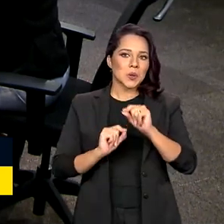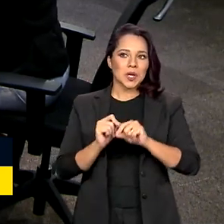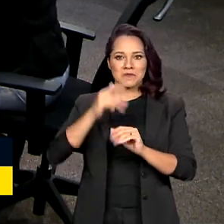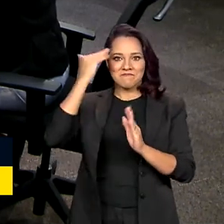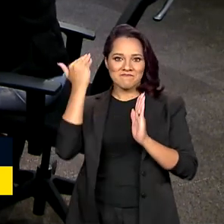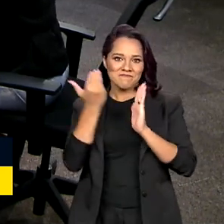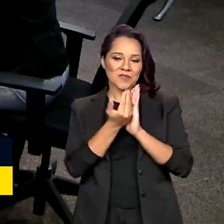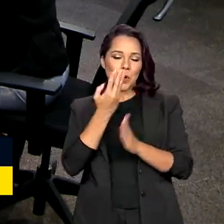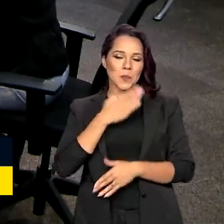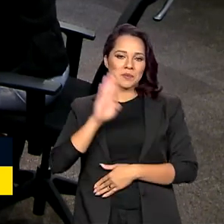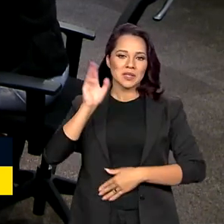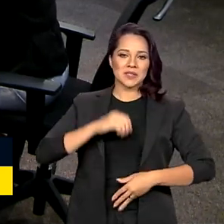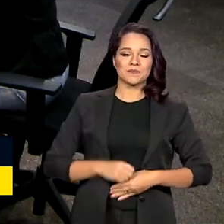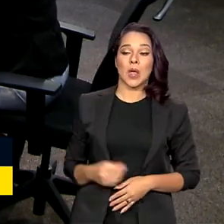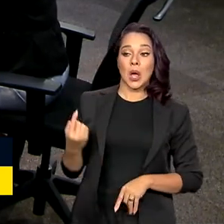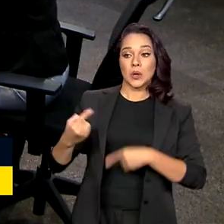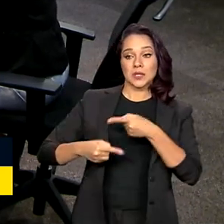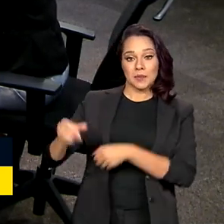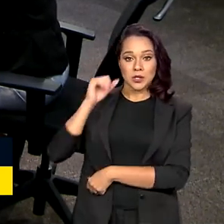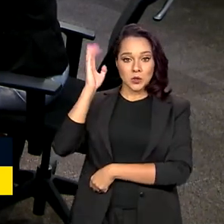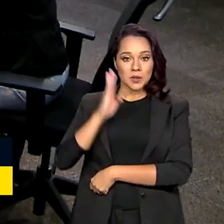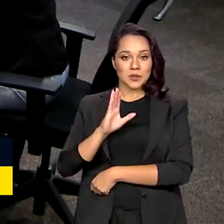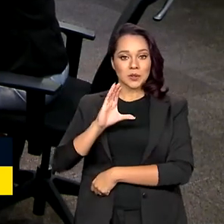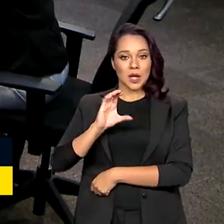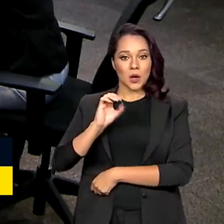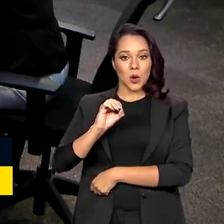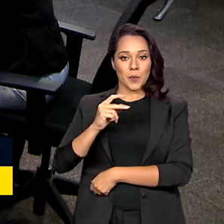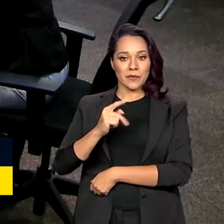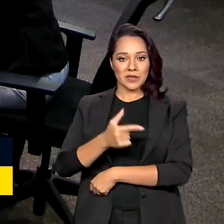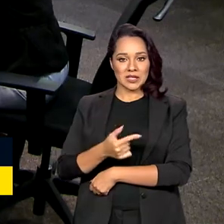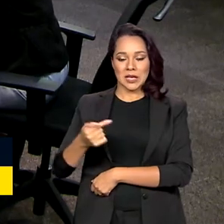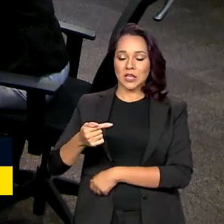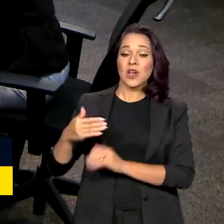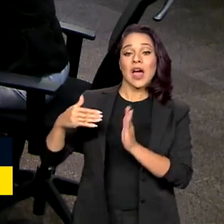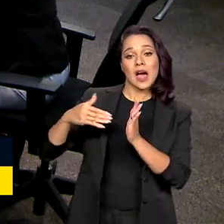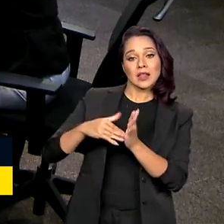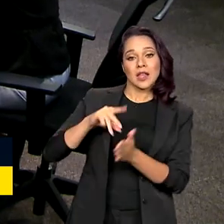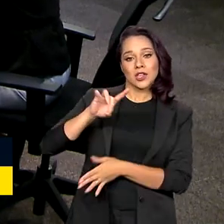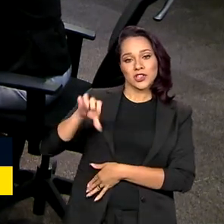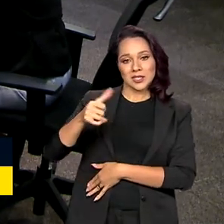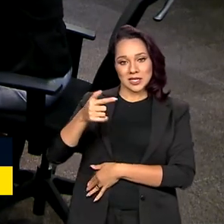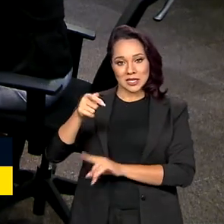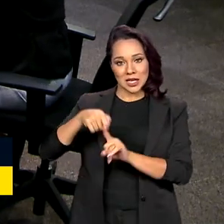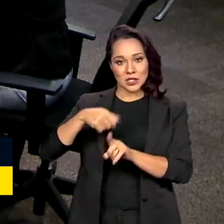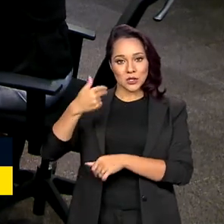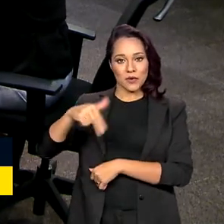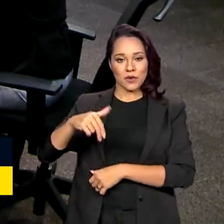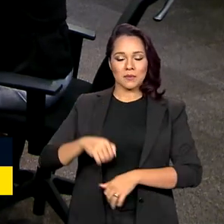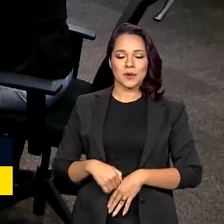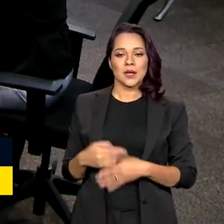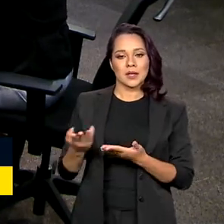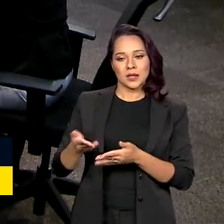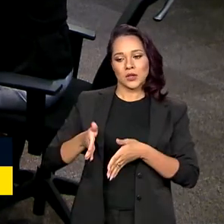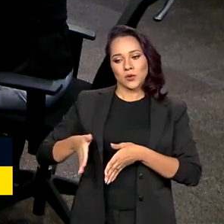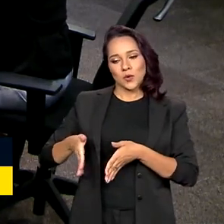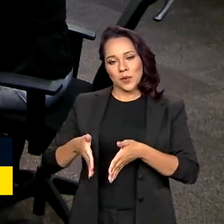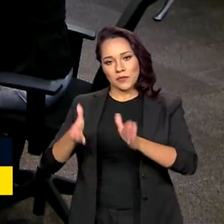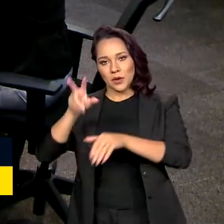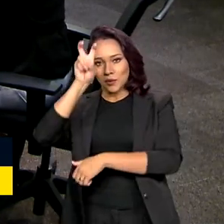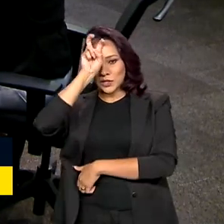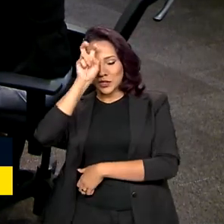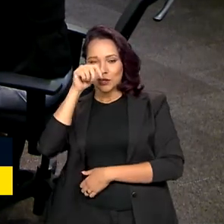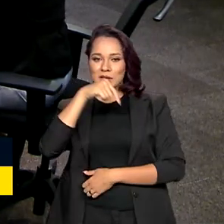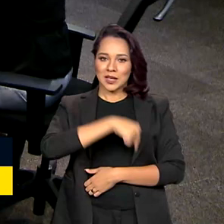cumprir os nossos compromissos. Os debates brasileiros na COP27 seguem até o dia 17 de novembro, tanto no pavilhão que está no